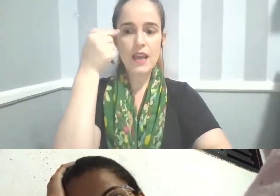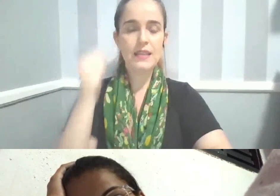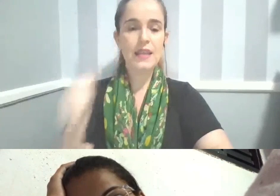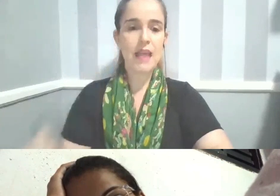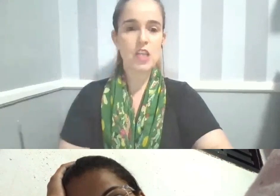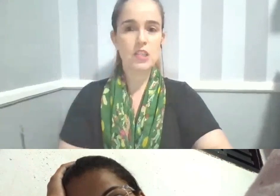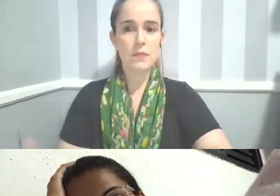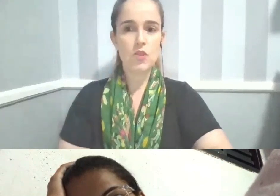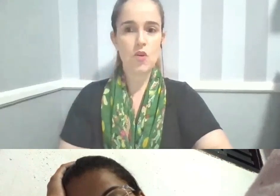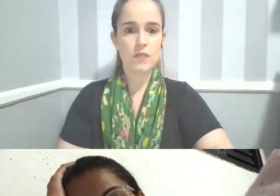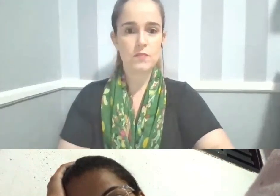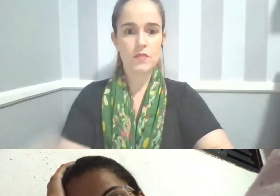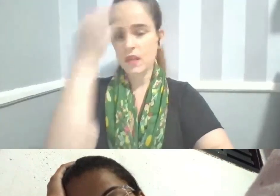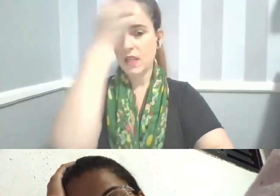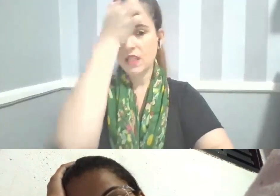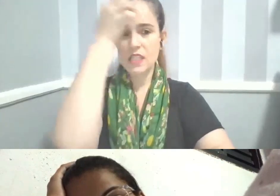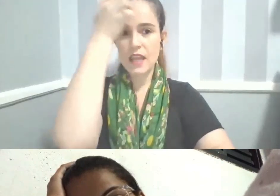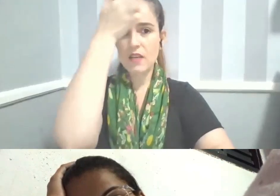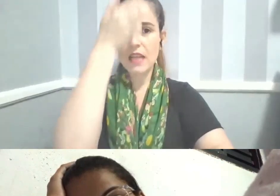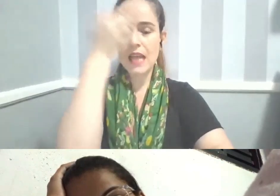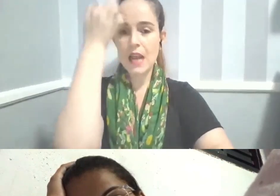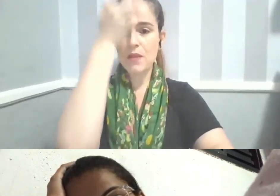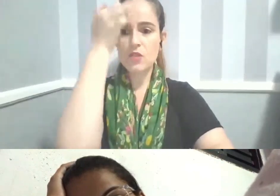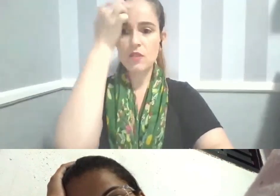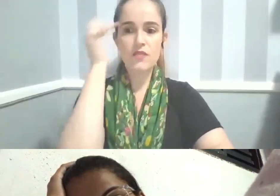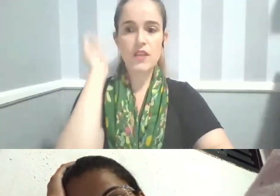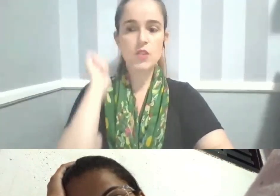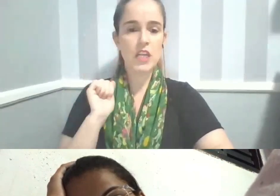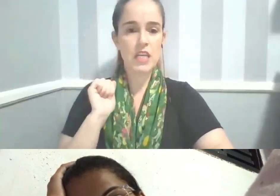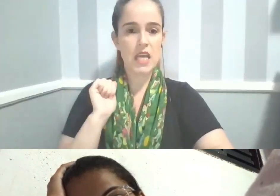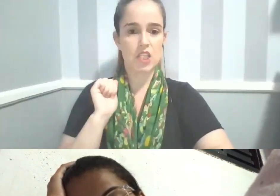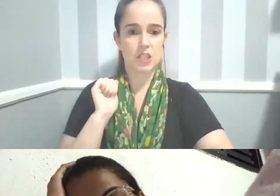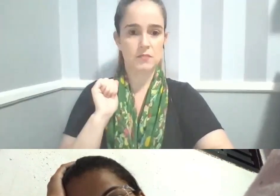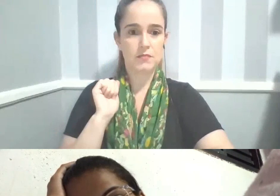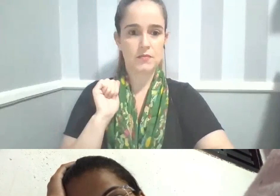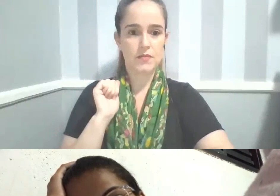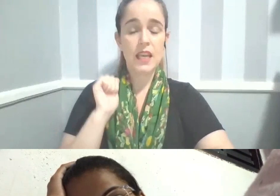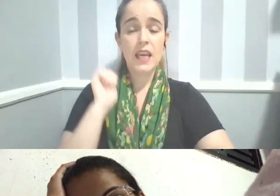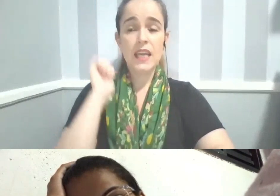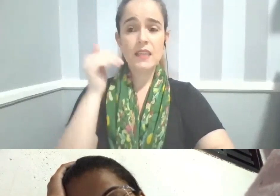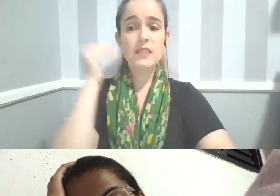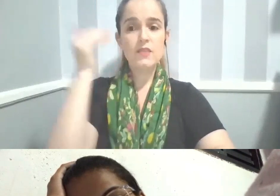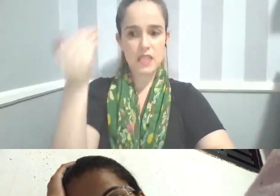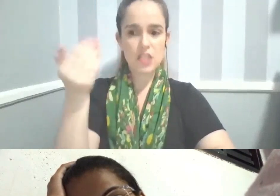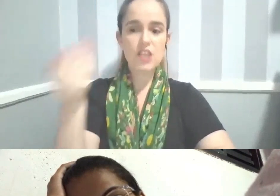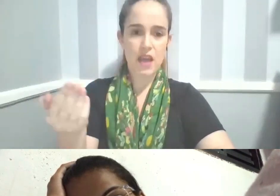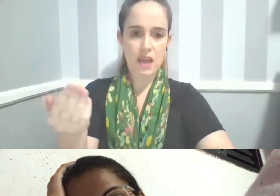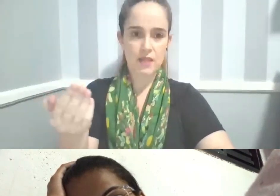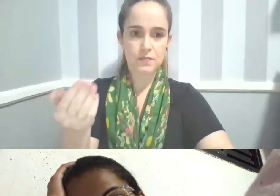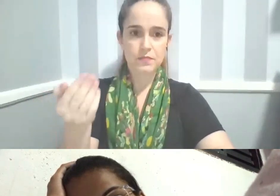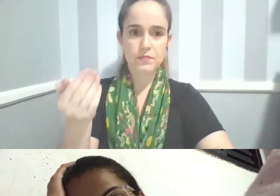um Q na testa da pessoa, dizendo que naquela pessoa você fez o torniquete. E se